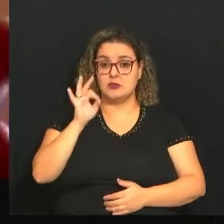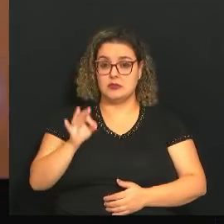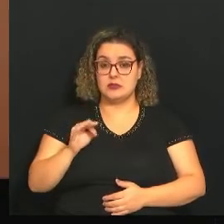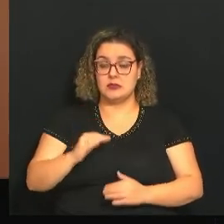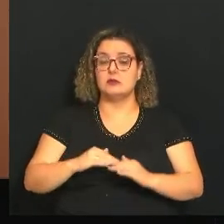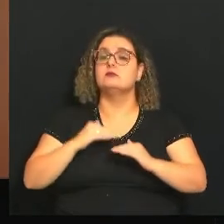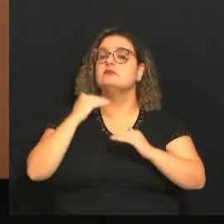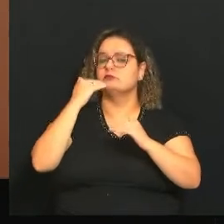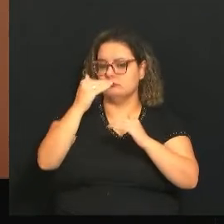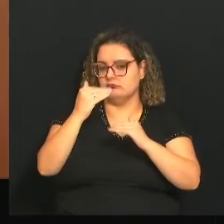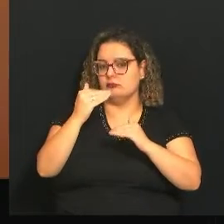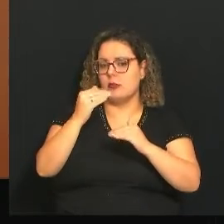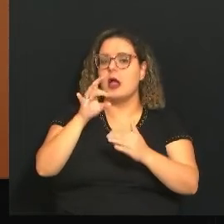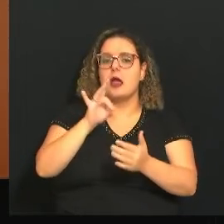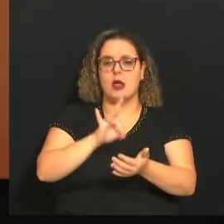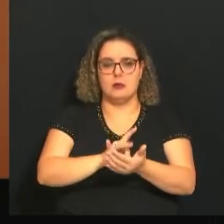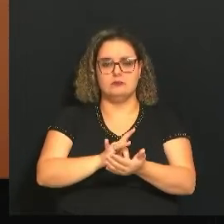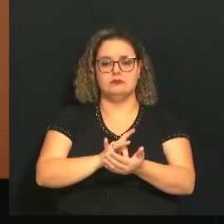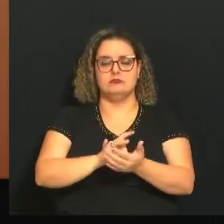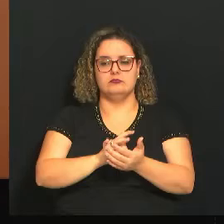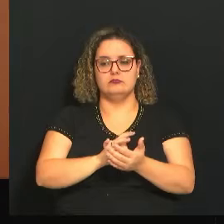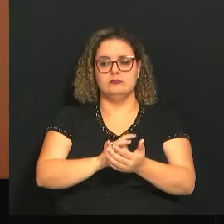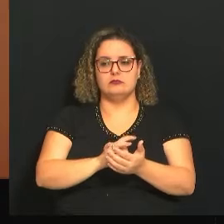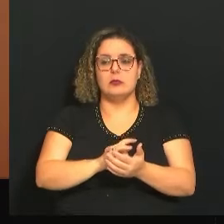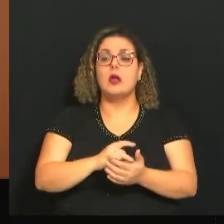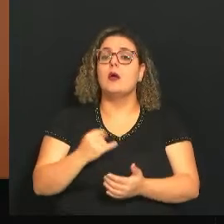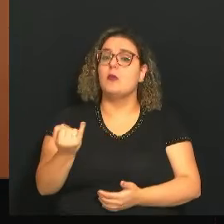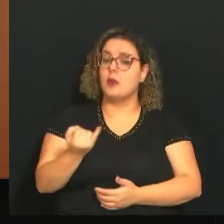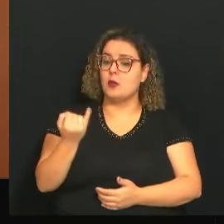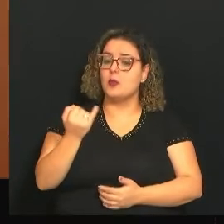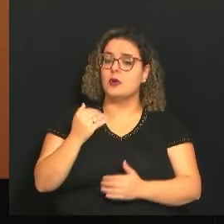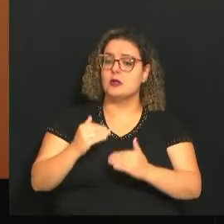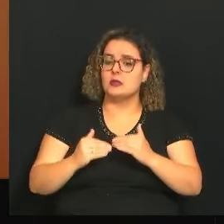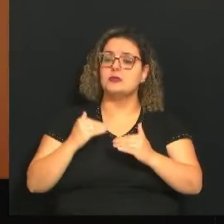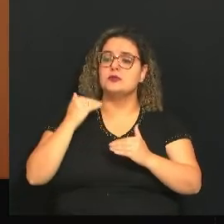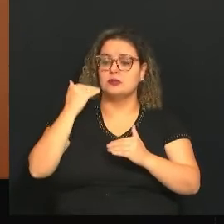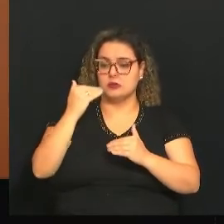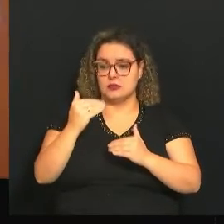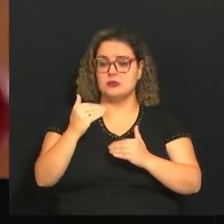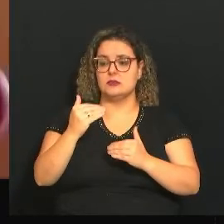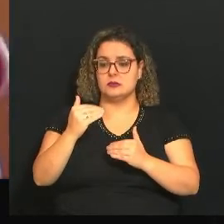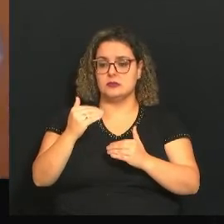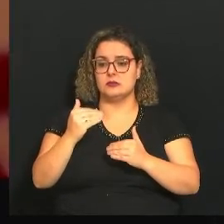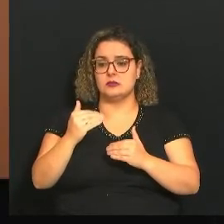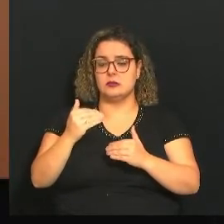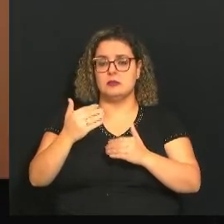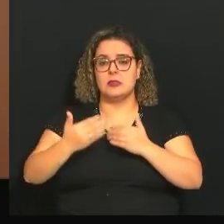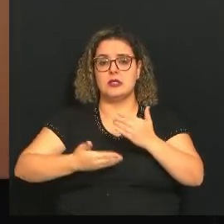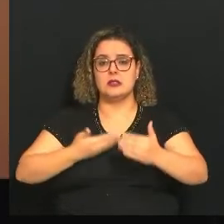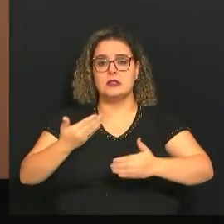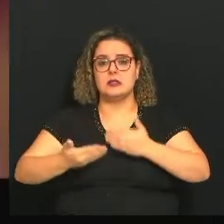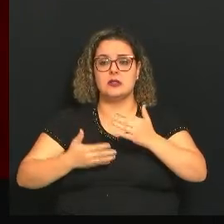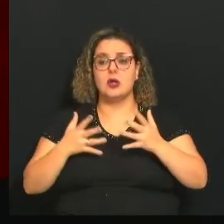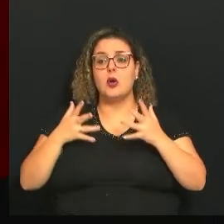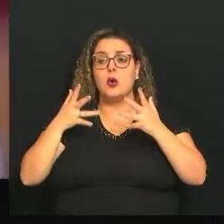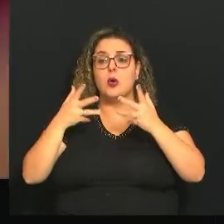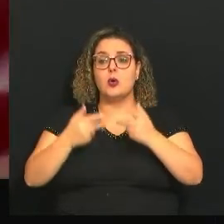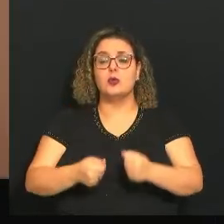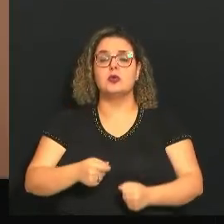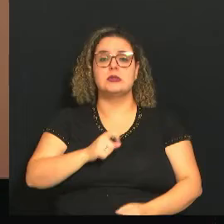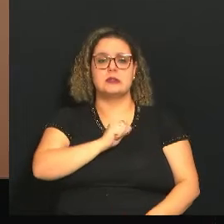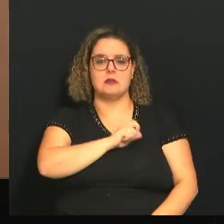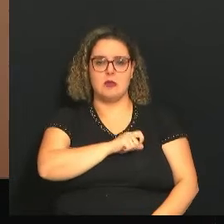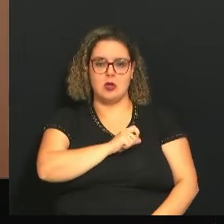muito significativa o crescimento da receita para estar tratando com toda essa maldade que eles